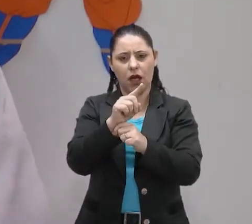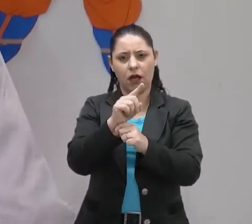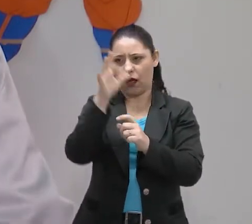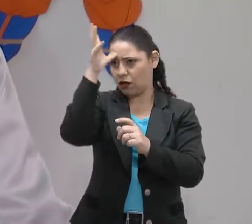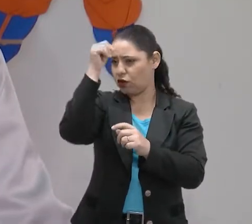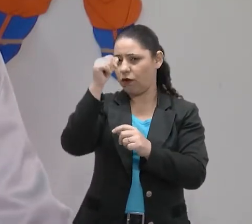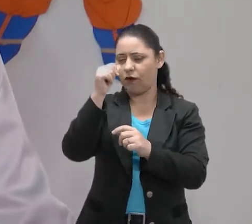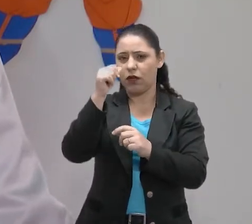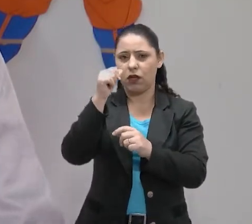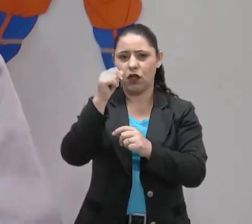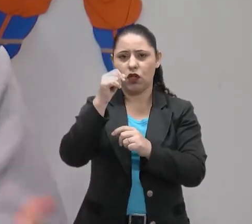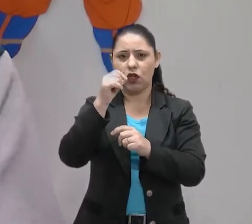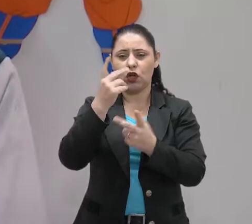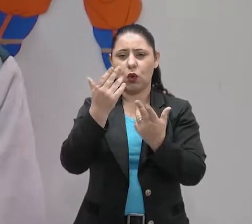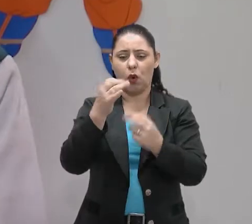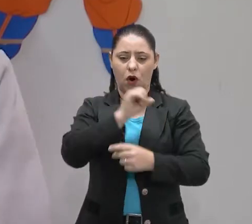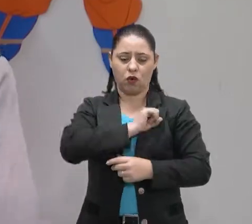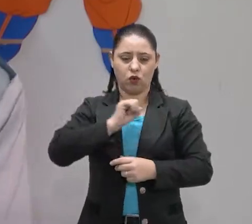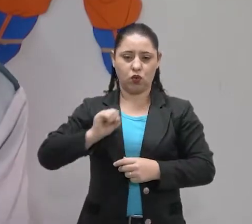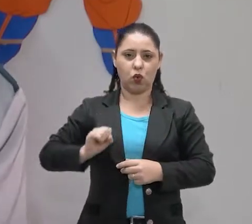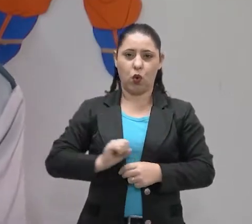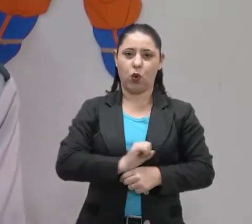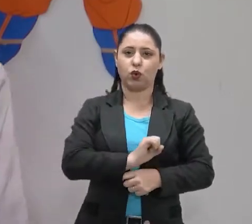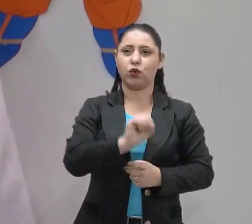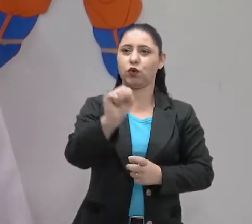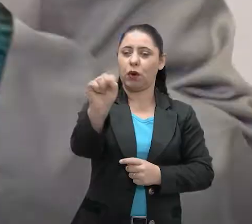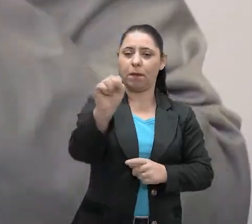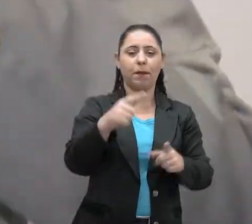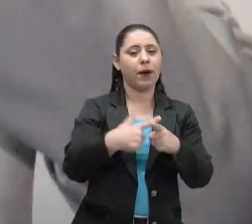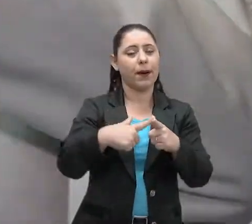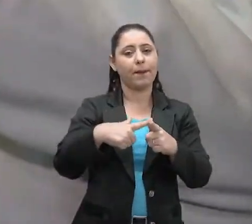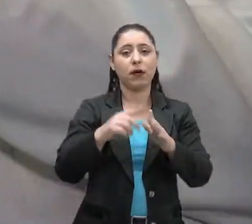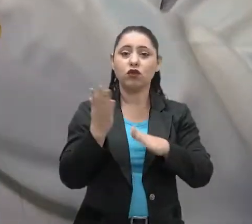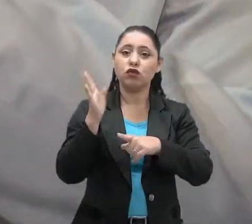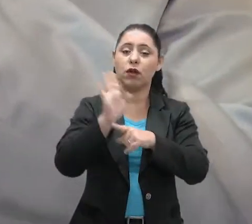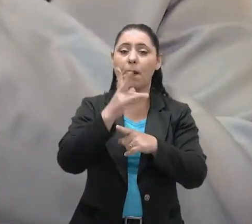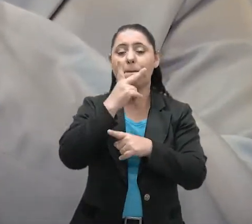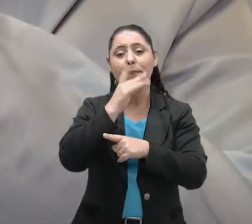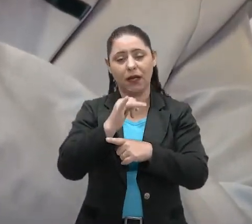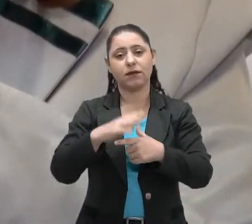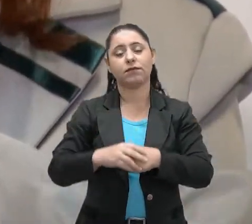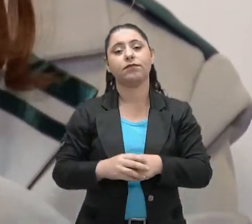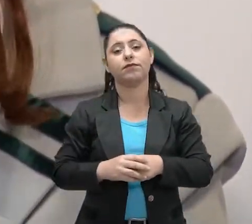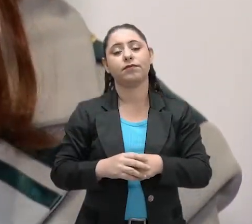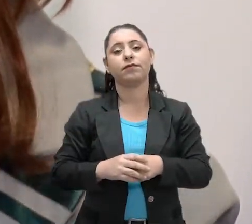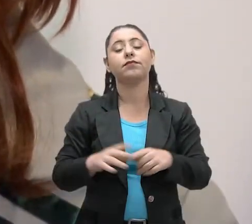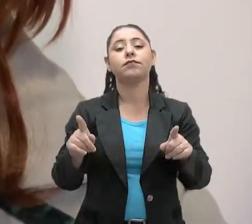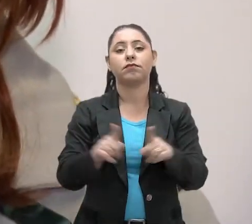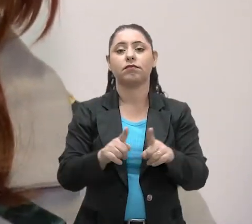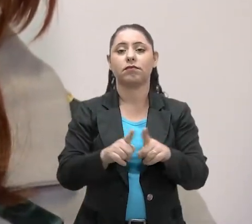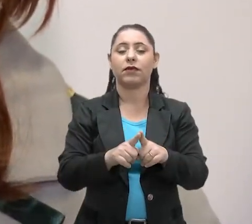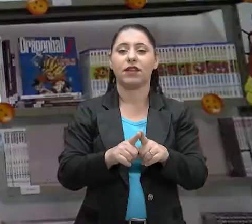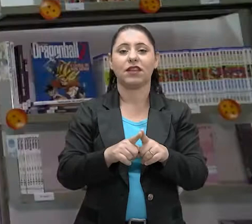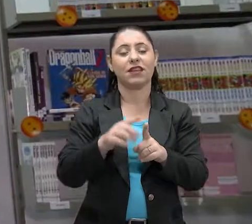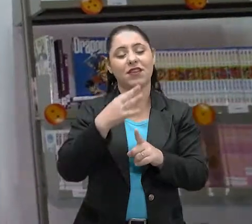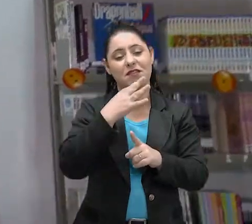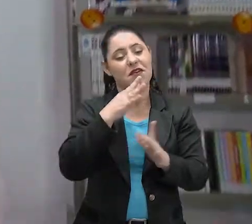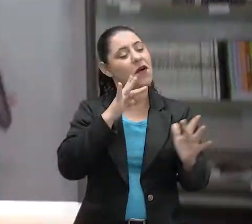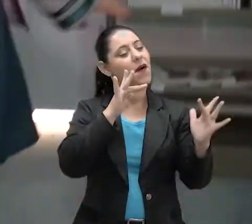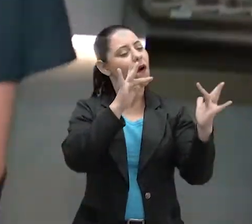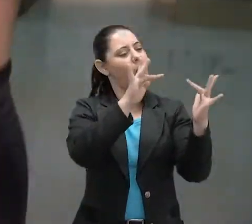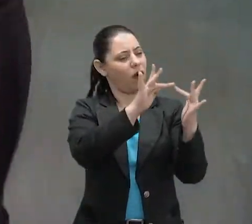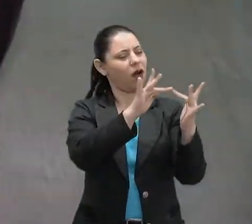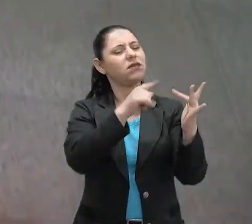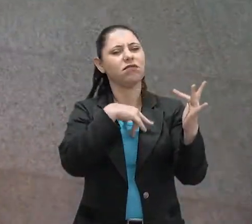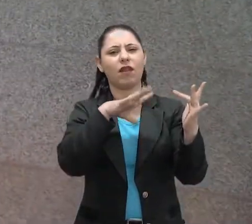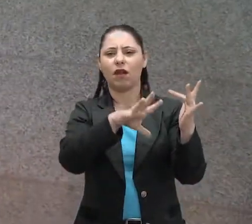forte e ela decide virar uma heroína para ajudar os pais dela, que ela quer ganhar dinheiro. para ajudar os pais dela. Então eu me identifiquei, porque eu achei ela